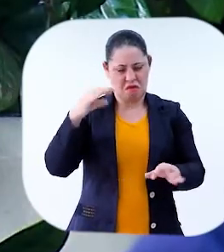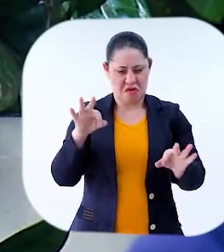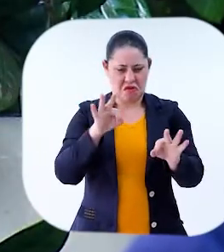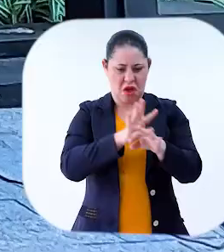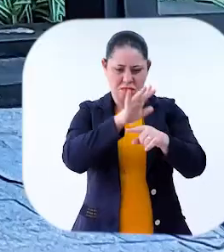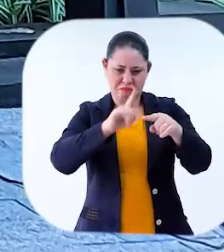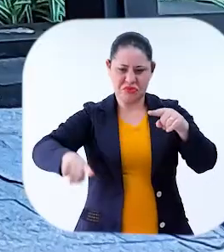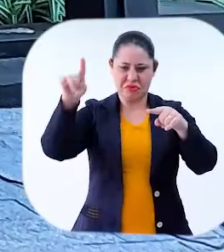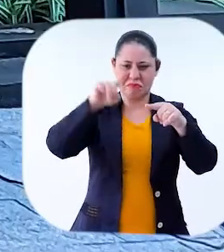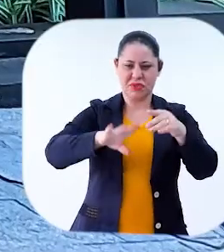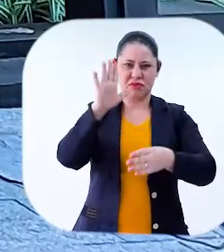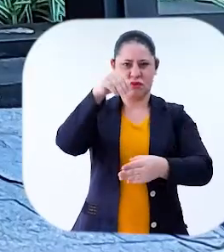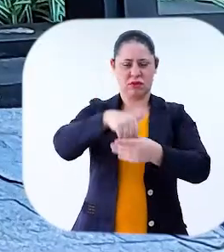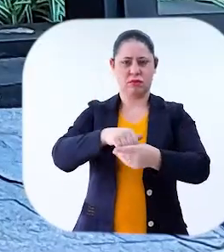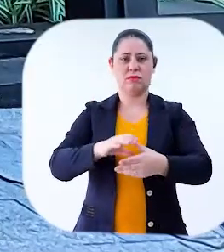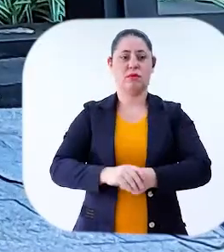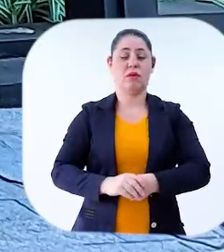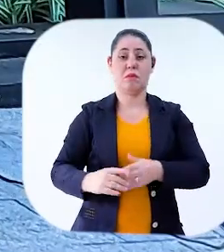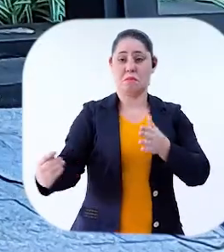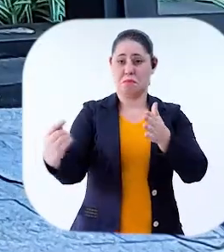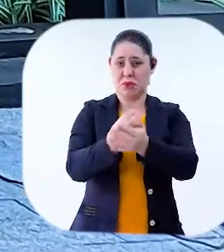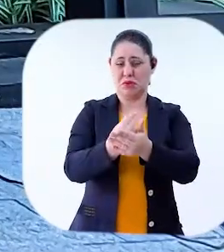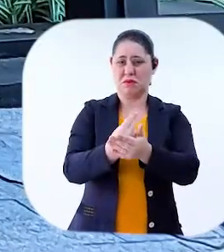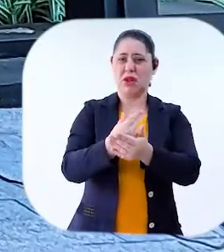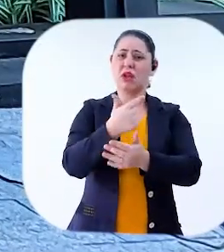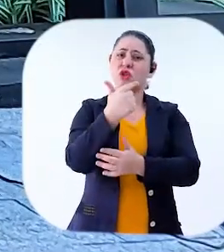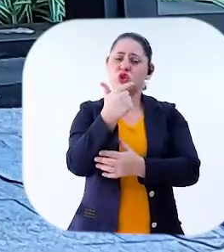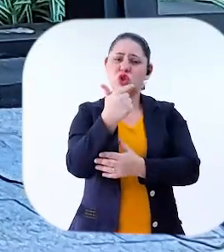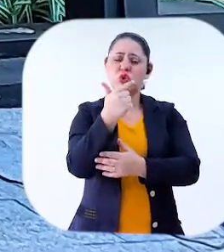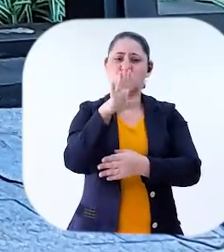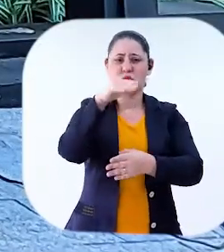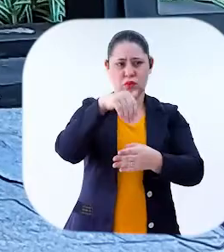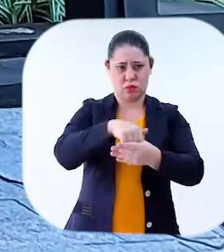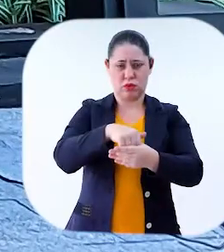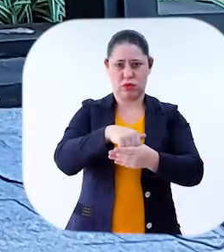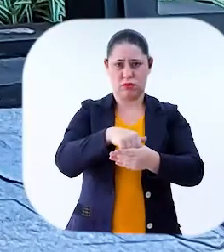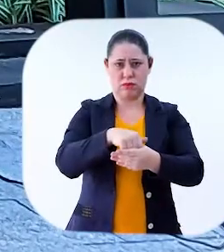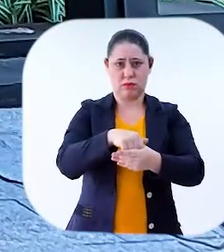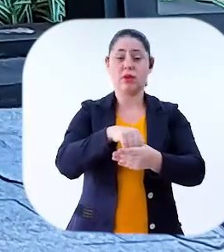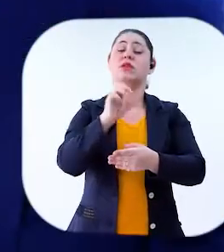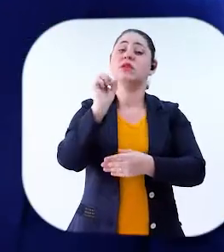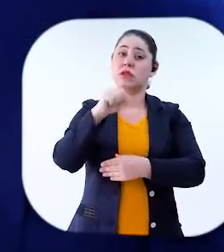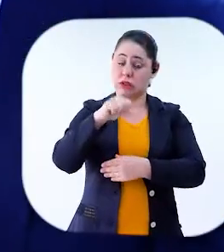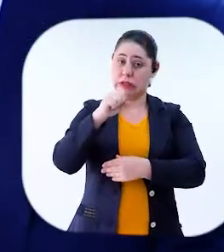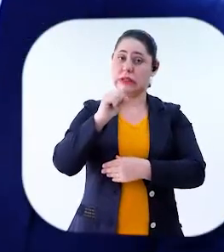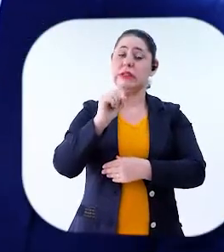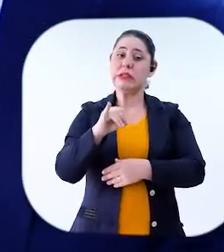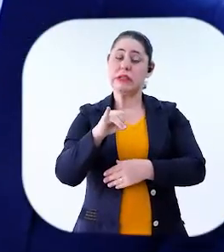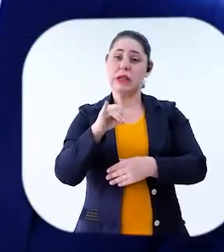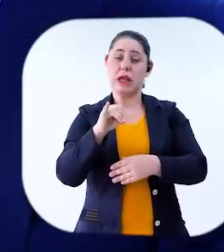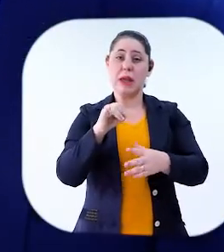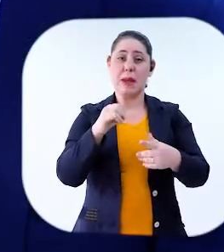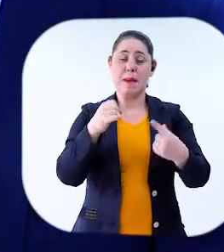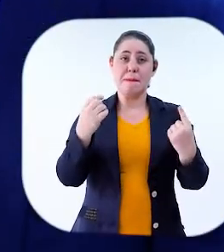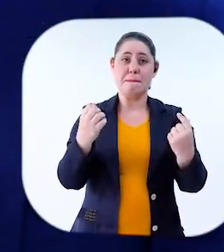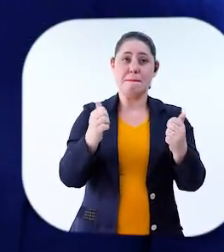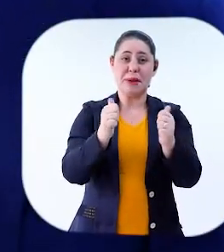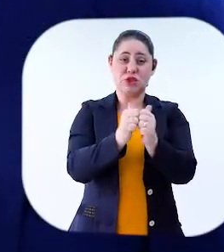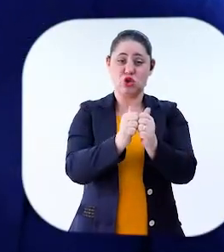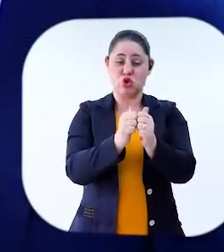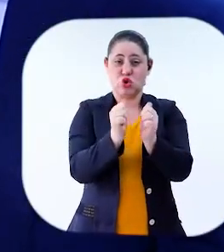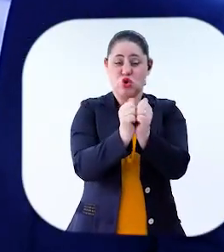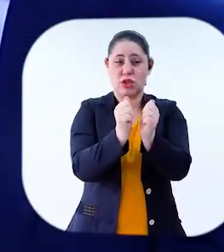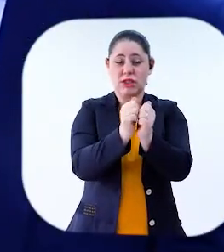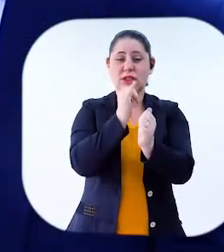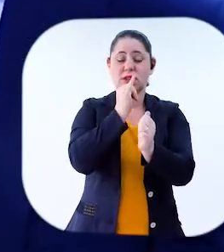cancelada? Tem gente perguntando se vai ter segundo turno, por exemplo. Sim, terá segundo turno. Onde tem segundo